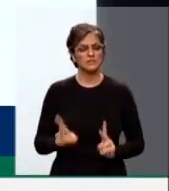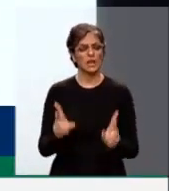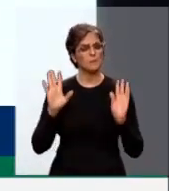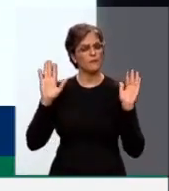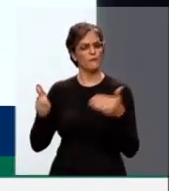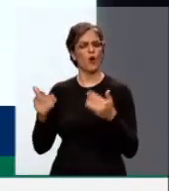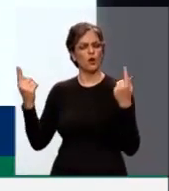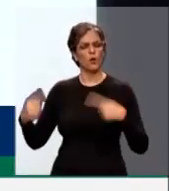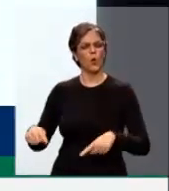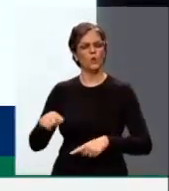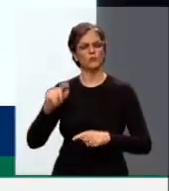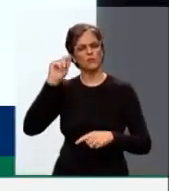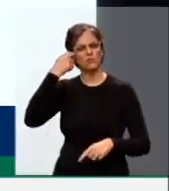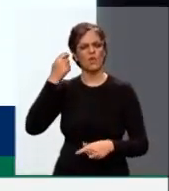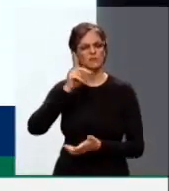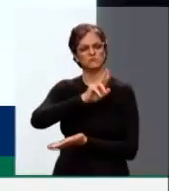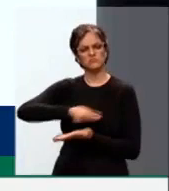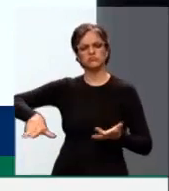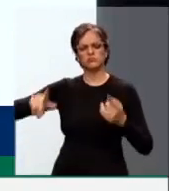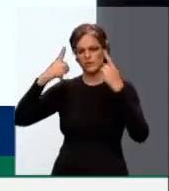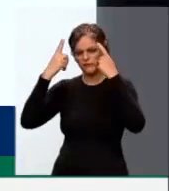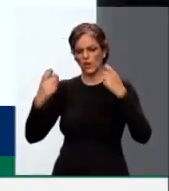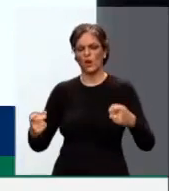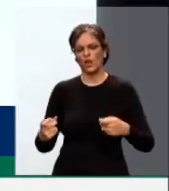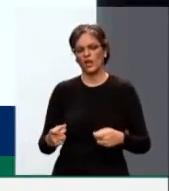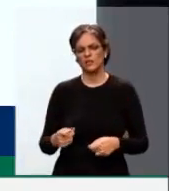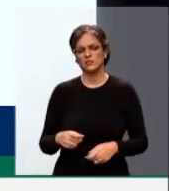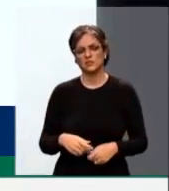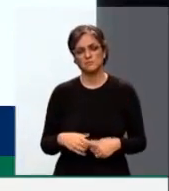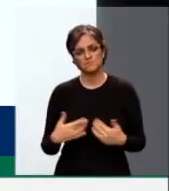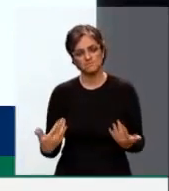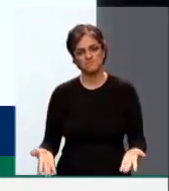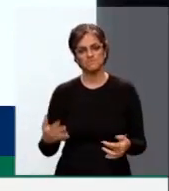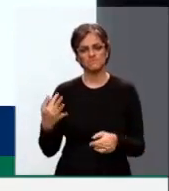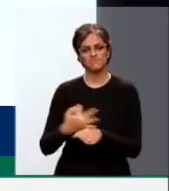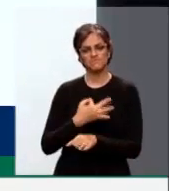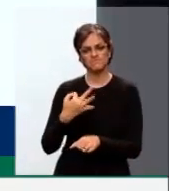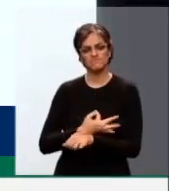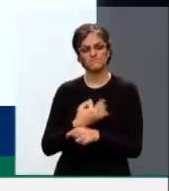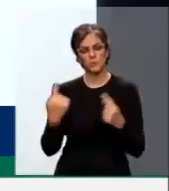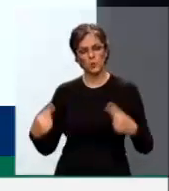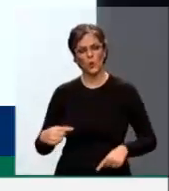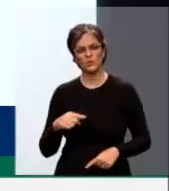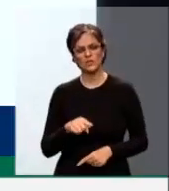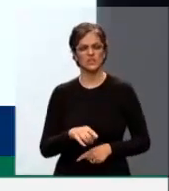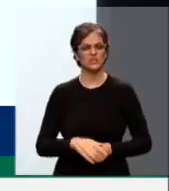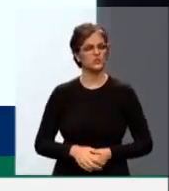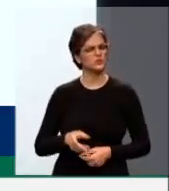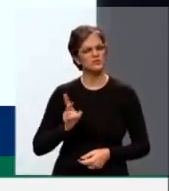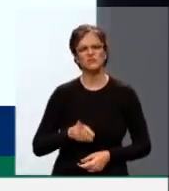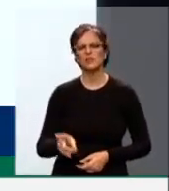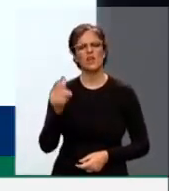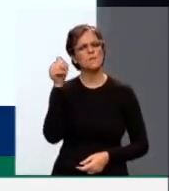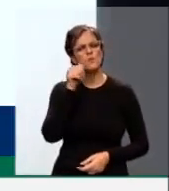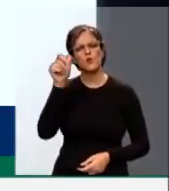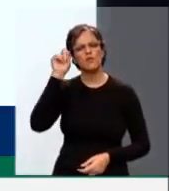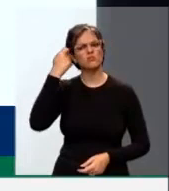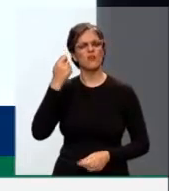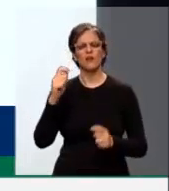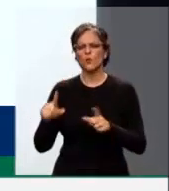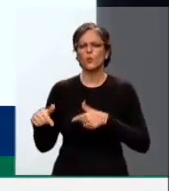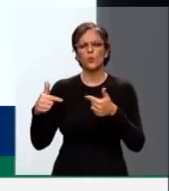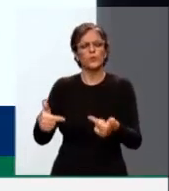que é tão violentado de tantas formas. E a resistência a esse quadro coloca no colo da mulher negra a responsabilidade de